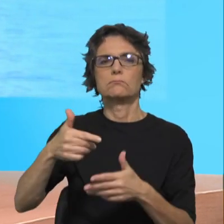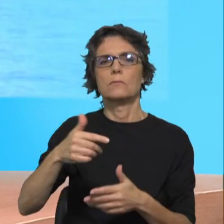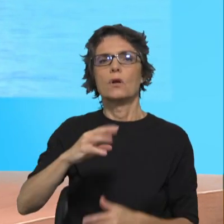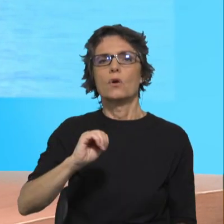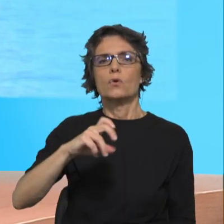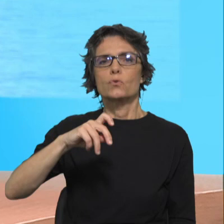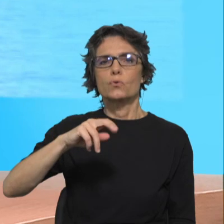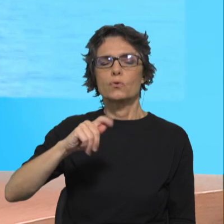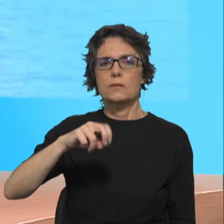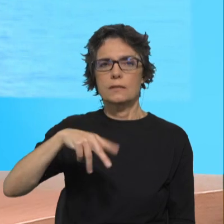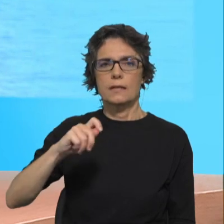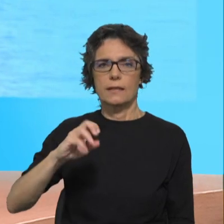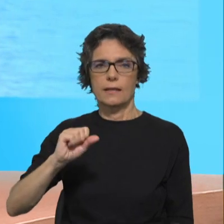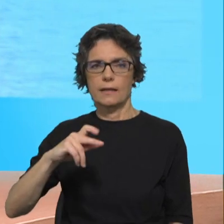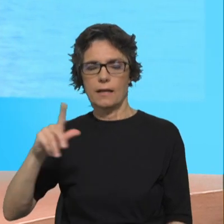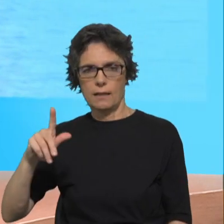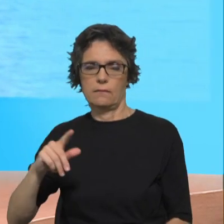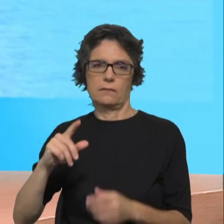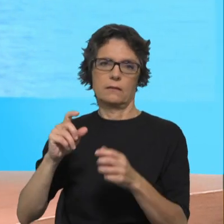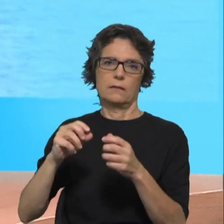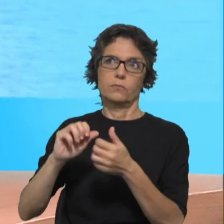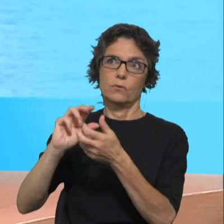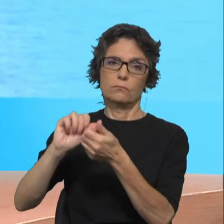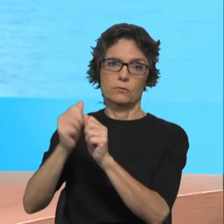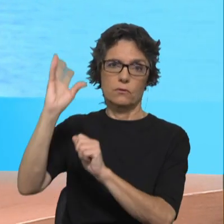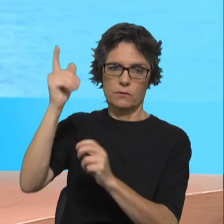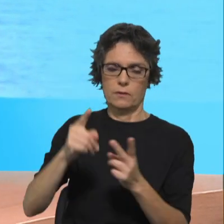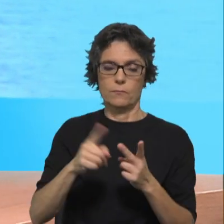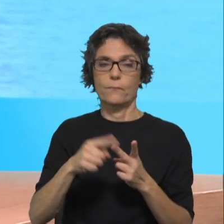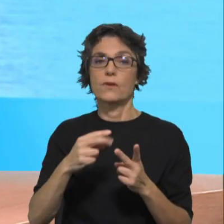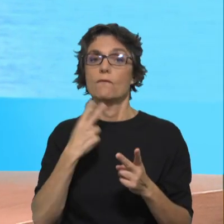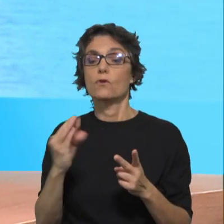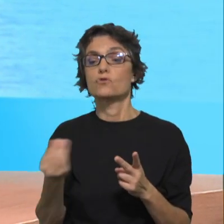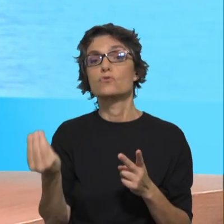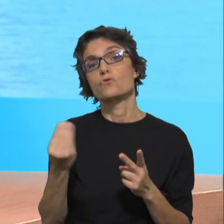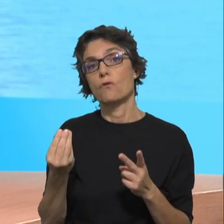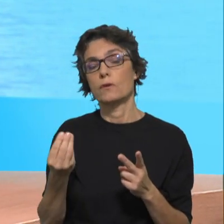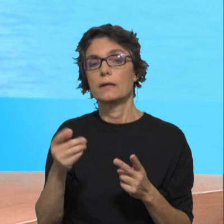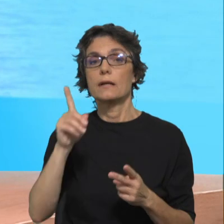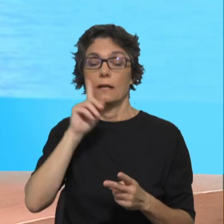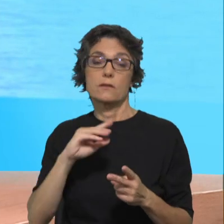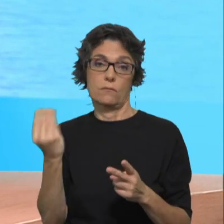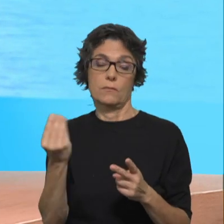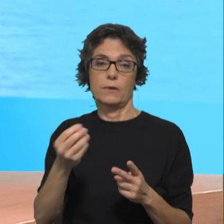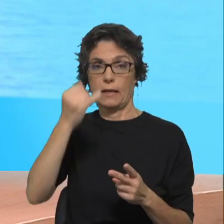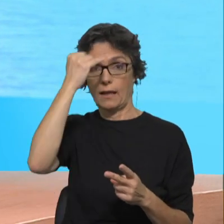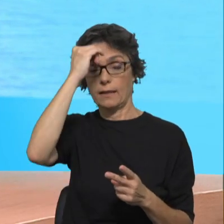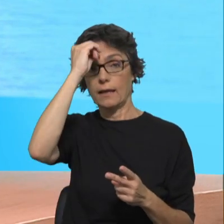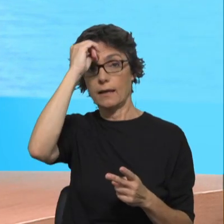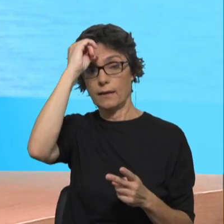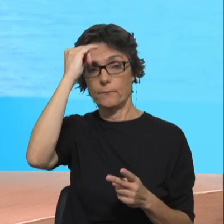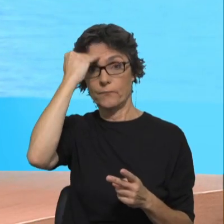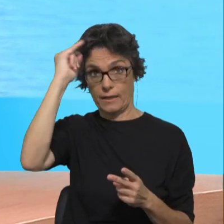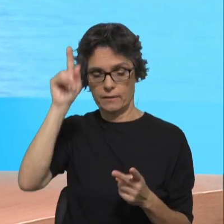condições climáticas, as vozes dos jovens, alguém vindo, uma rapariga vinda da Índia, as vozes